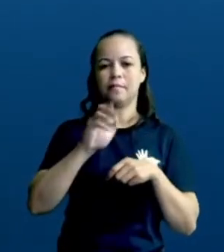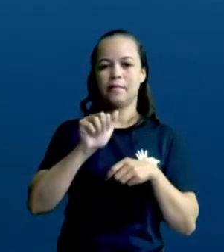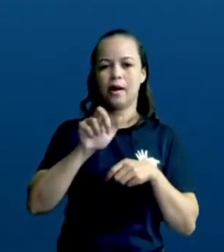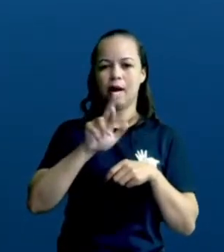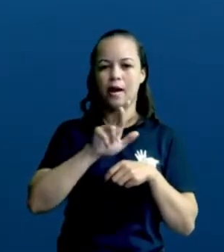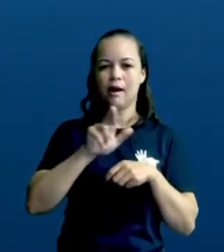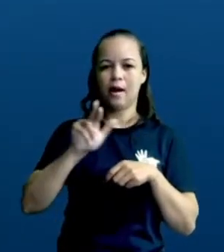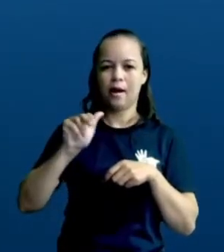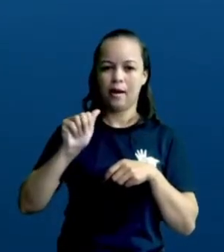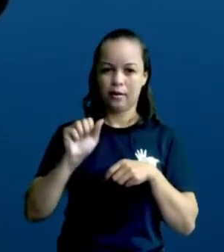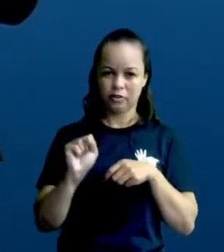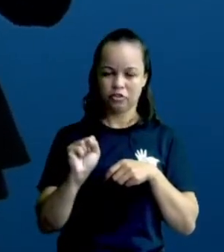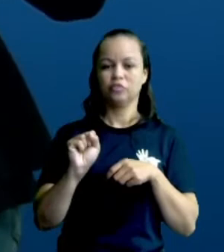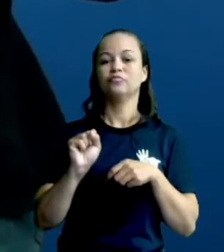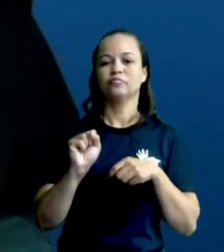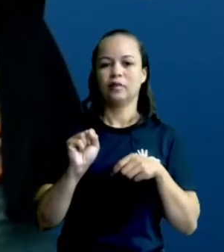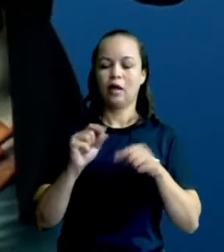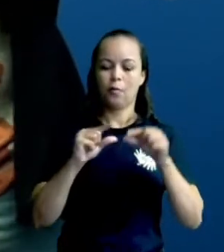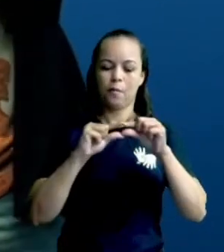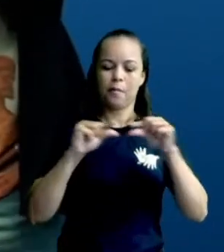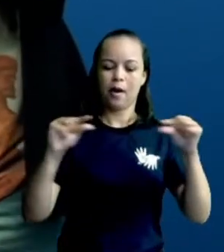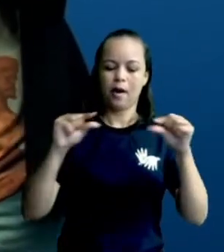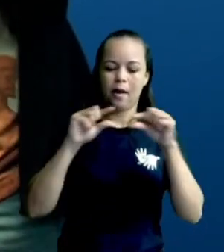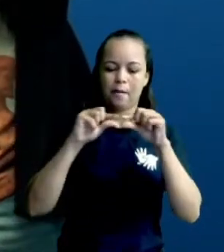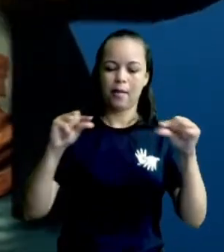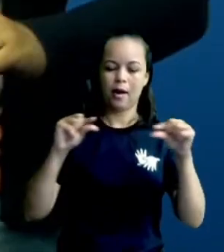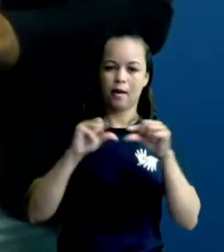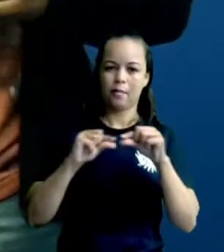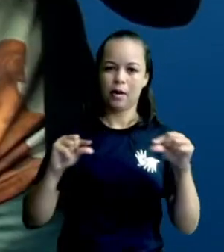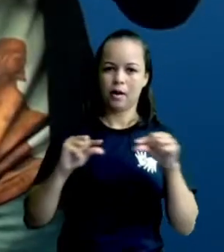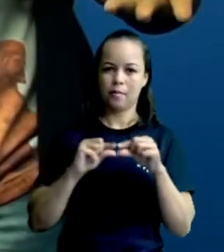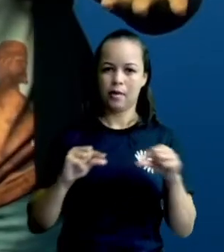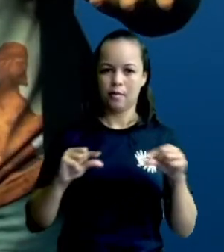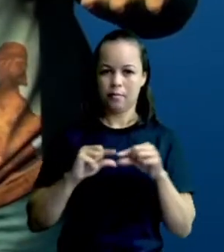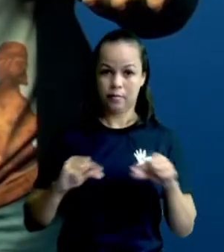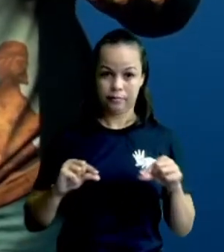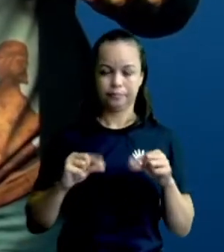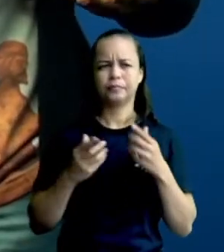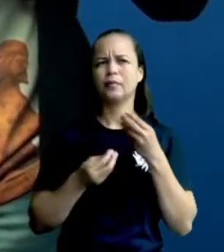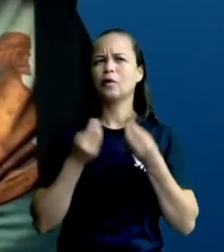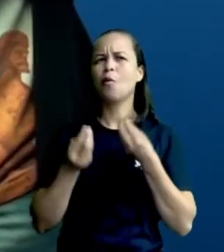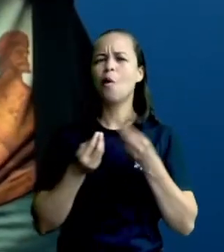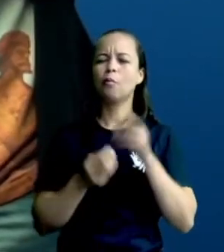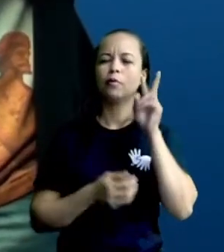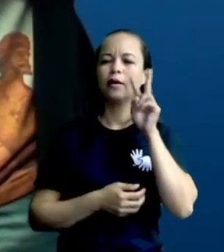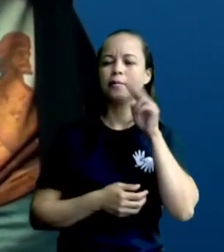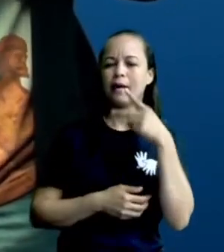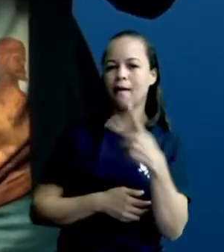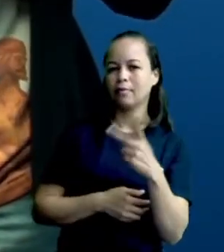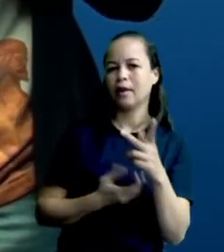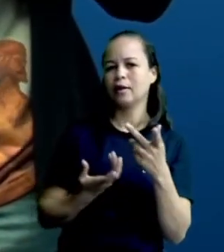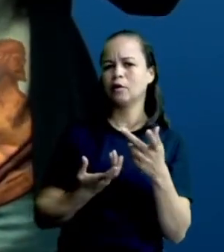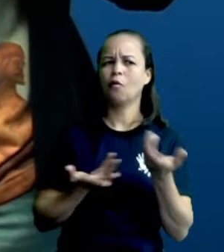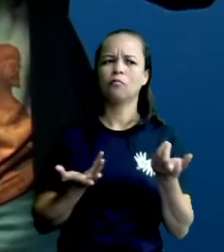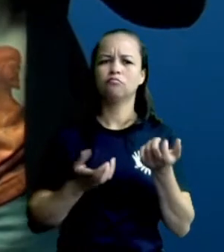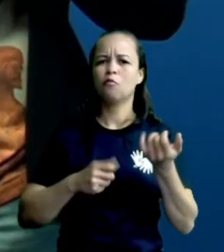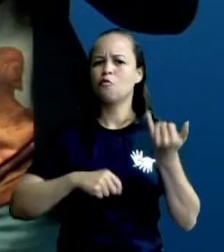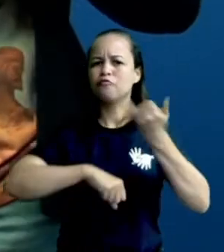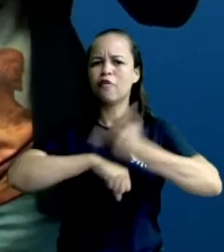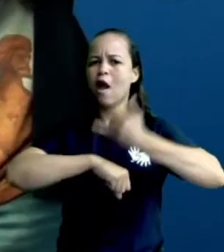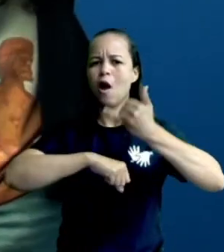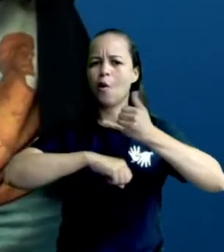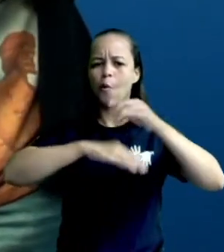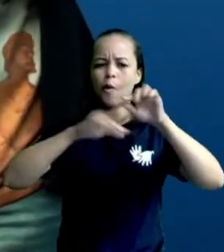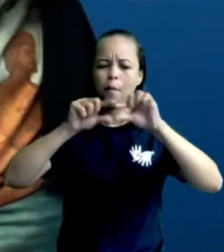barras, tá certo? Gráfico de barras. Então, como é que a gente vai lembrar dele? Uma barrinha de ferro,